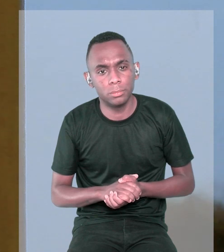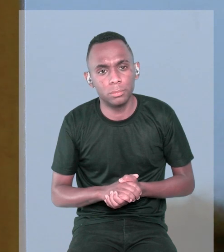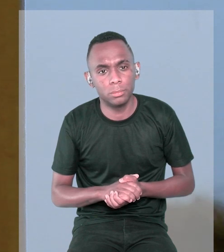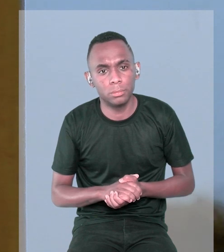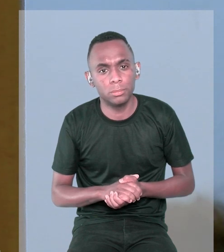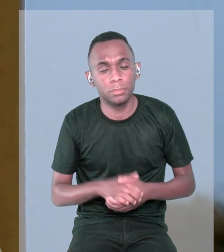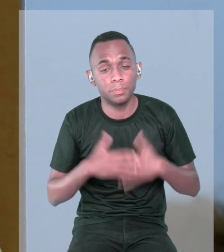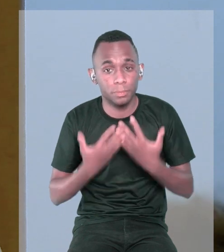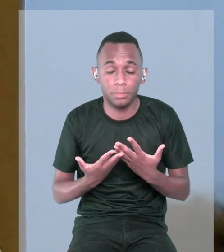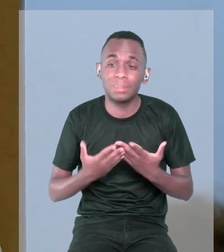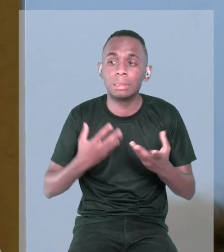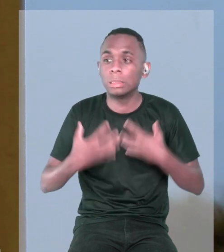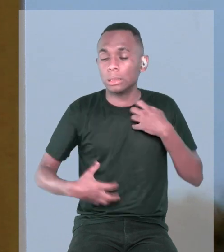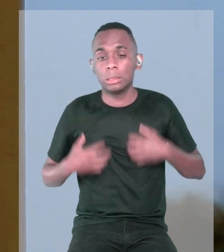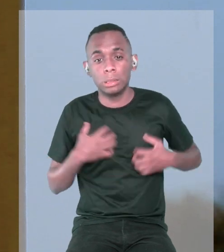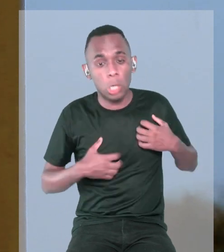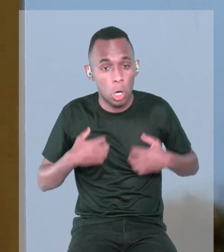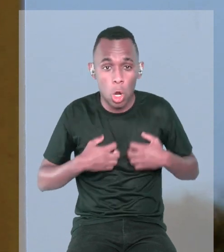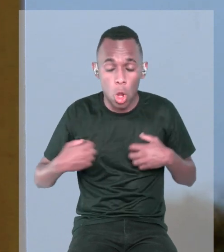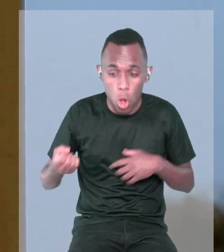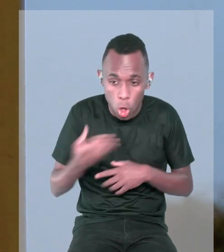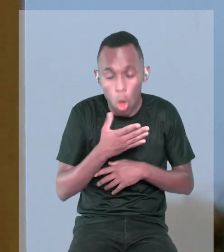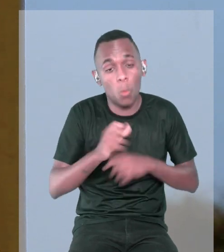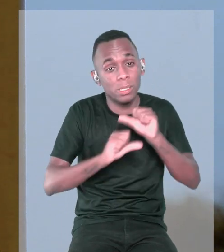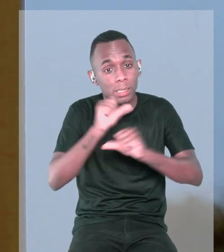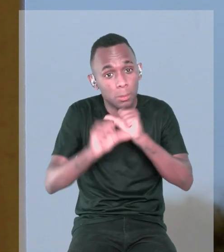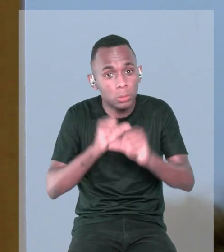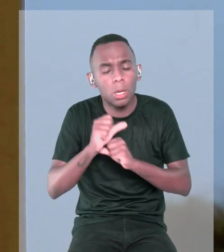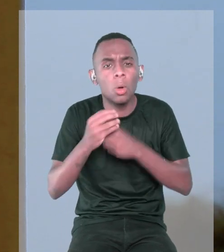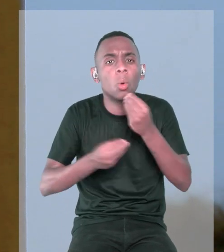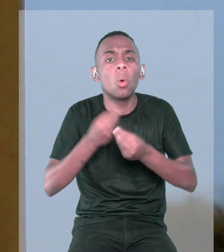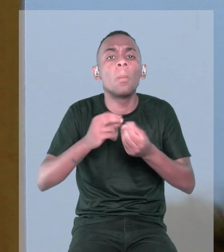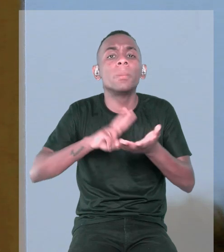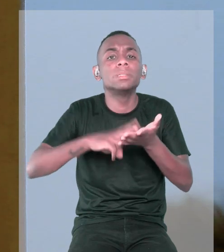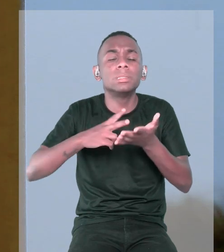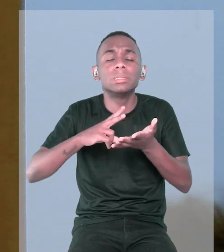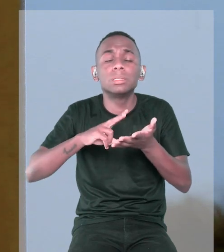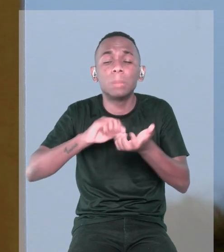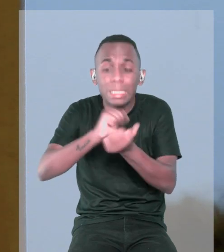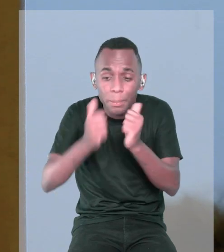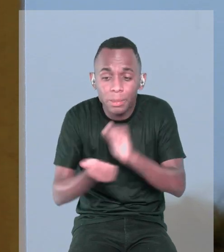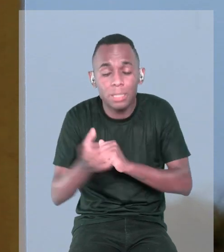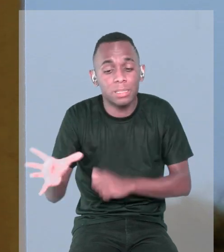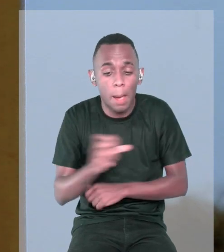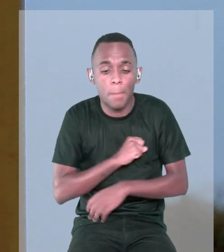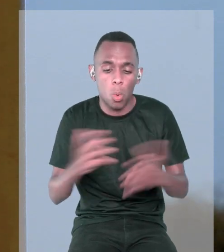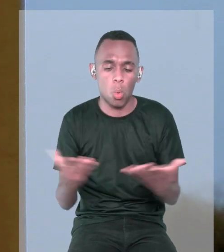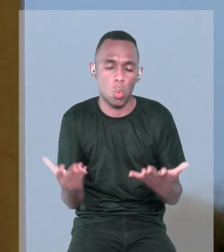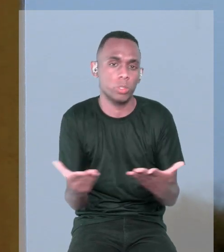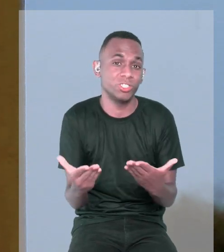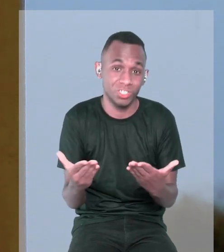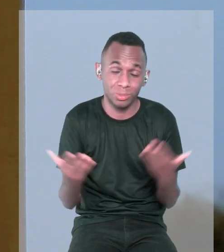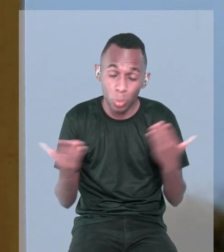como ressignificar esse amor nesse mundo contemporâneo, como ressignificar o amor em épocas de rede social, de status,